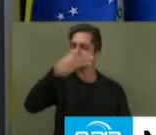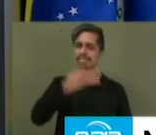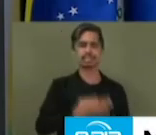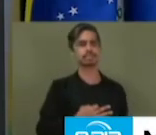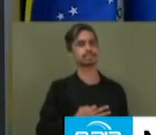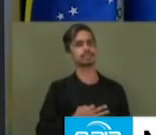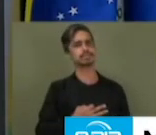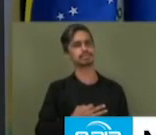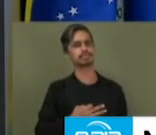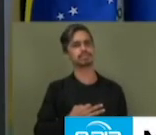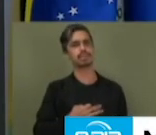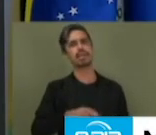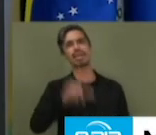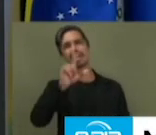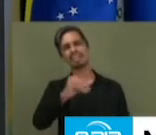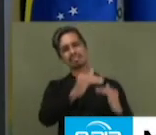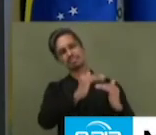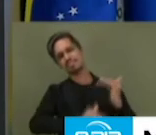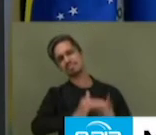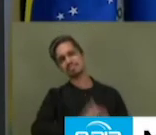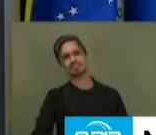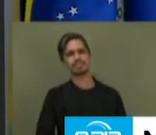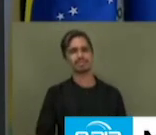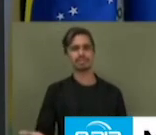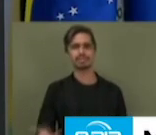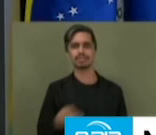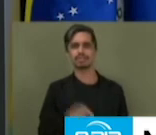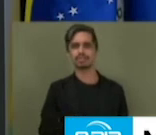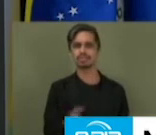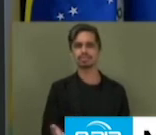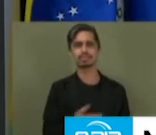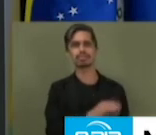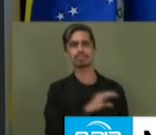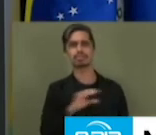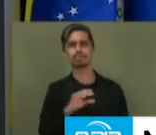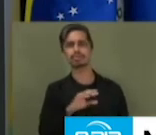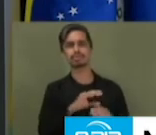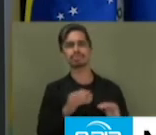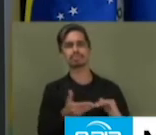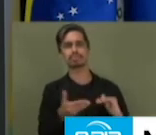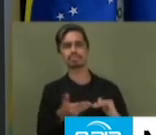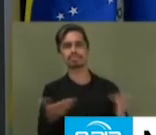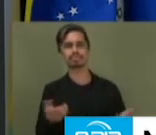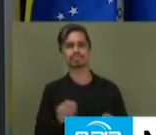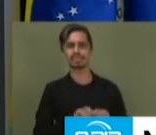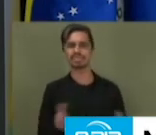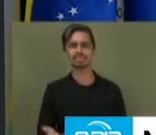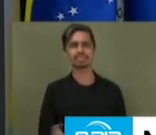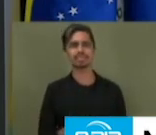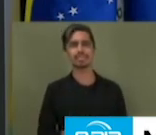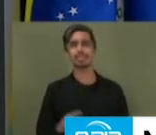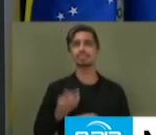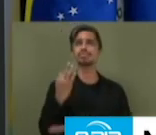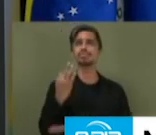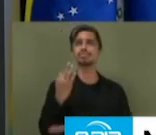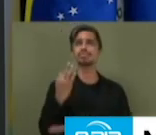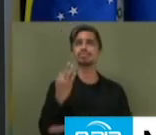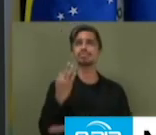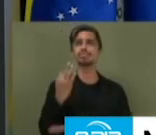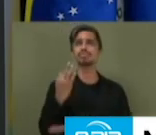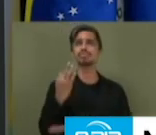segurança é um retrocesso que esse congresso fez e que vai se arrepender no